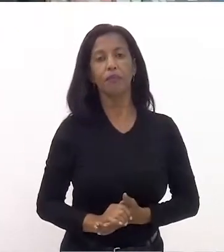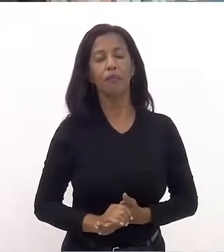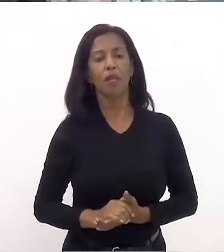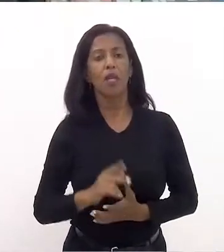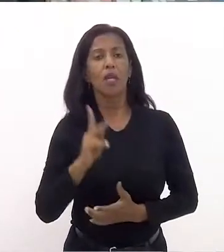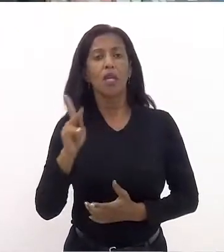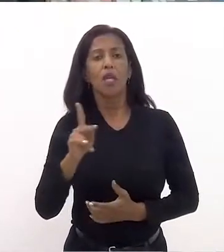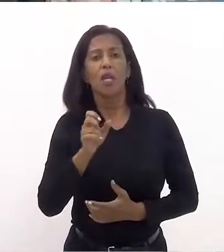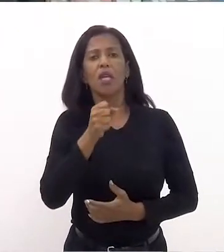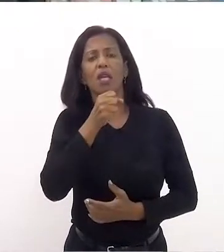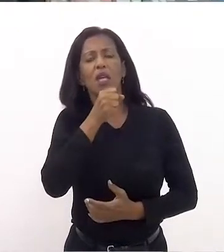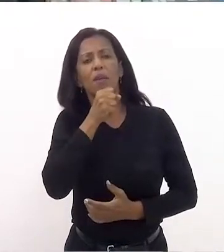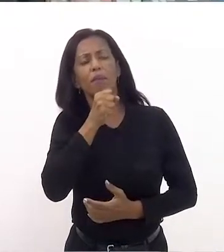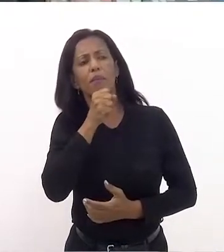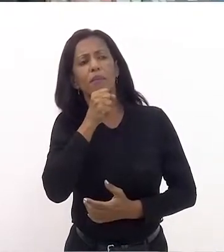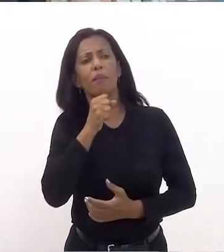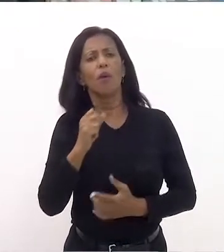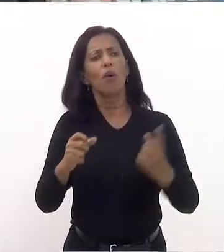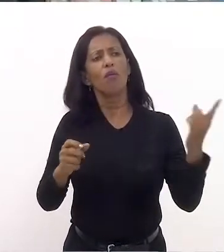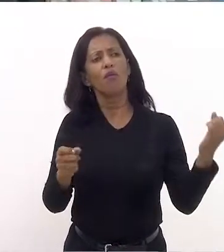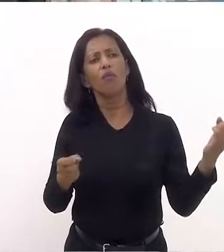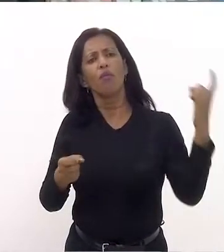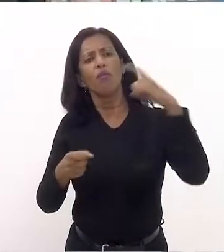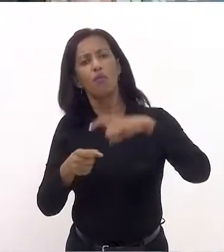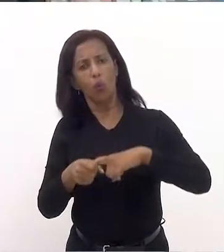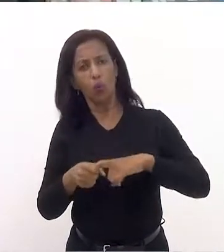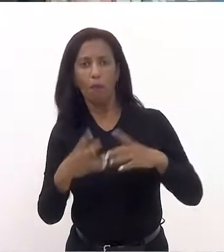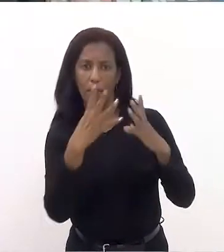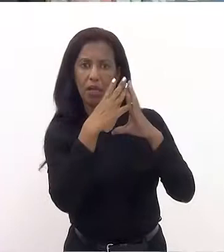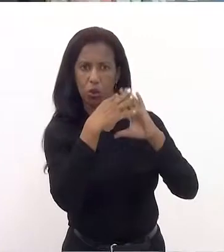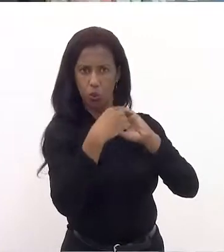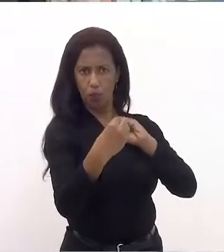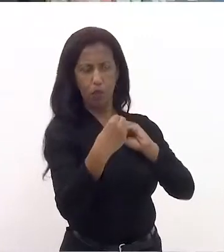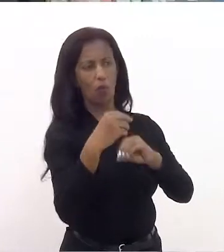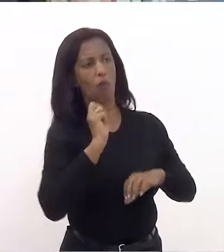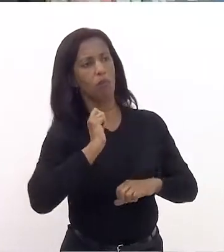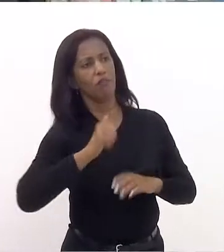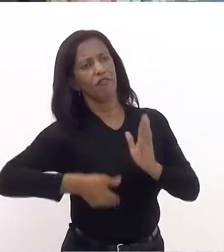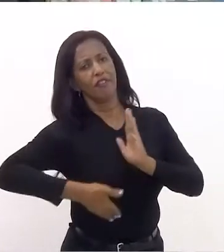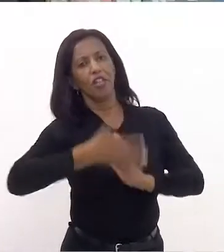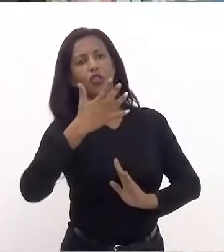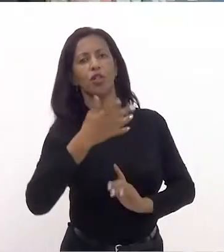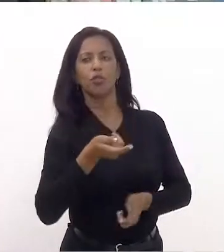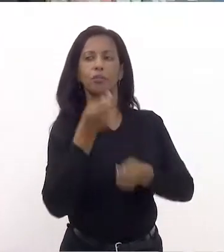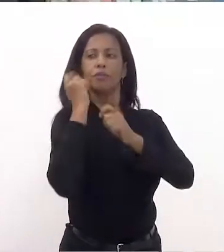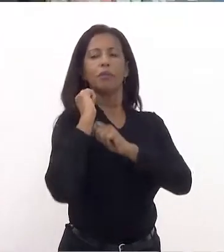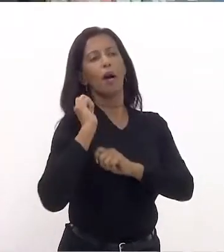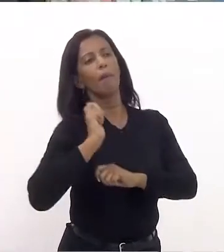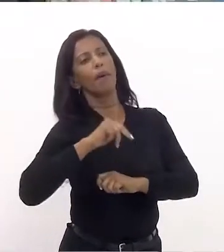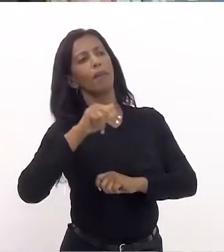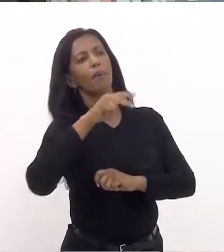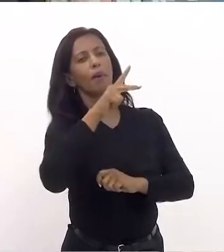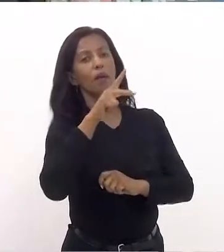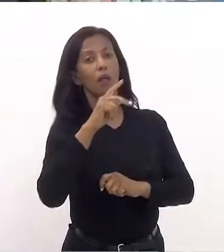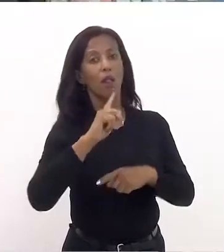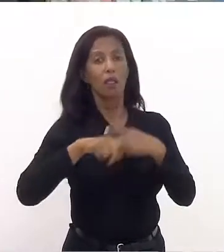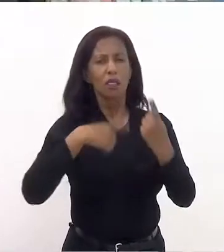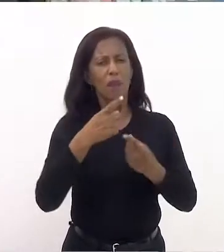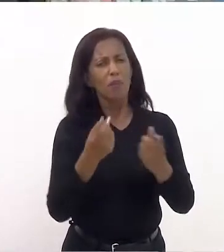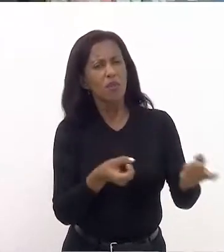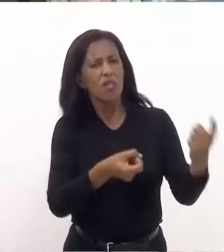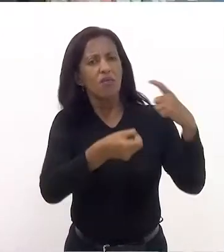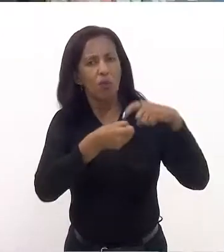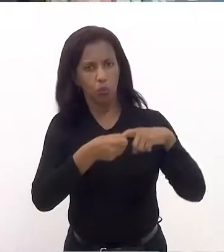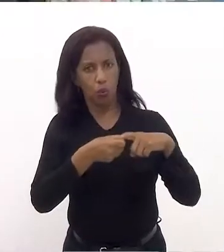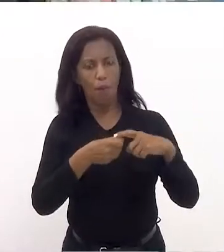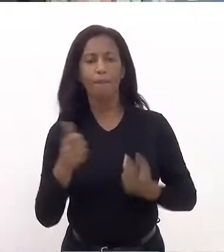E quando meu avô voltou dessa viagem, que ele sumiu como caixeiro, como viajante, a minha mãe me